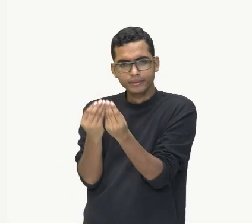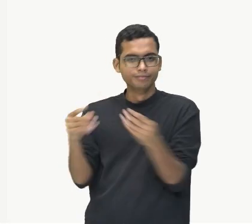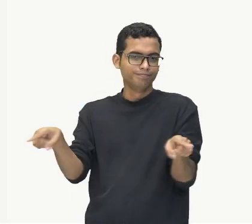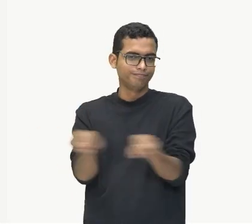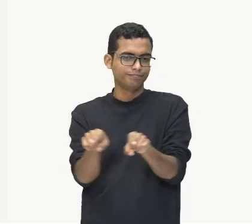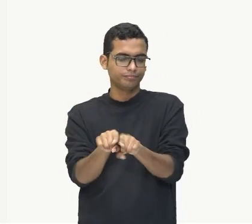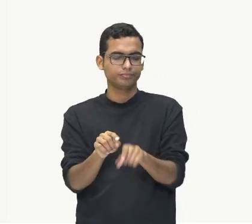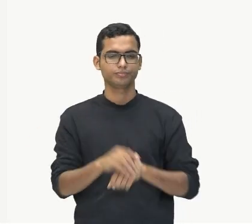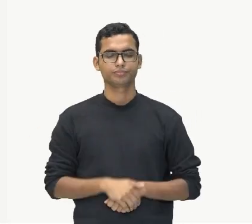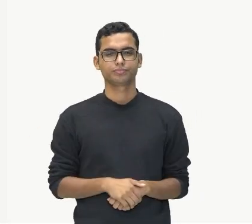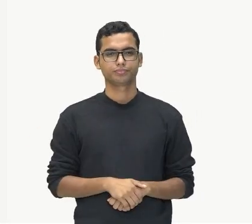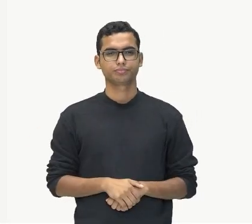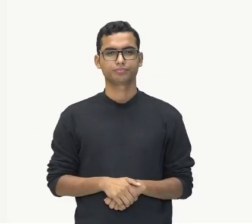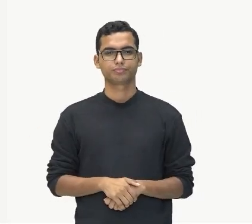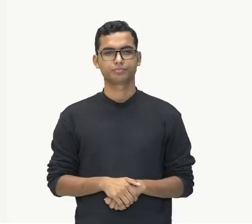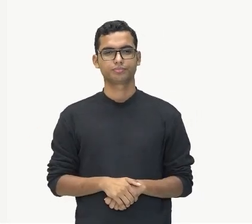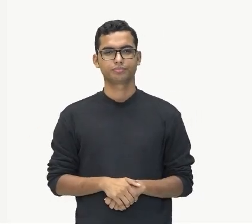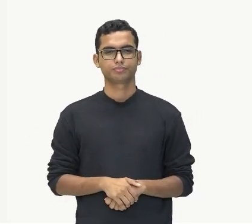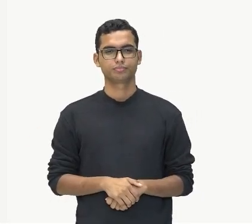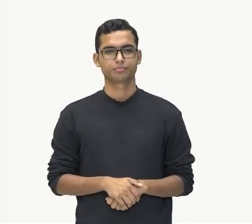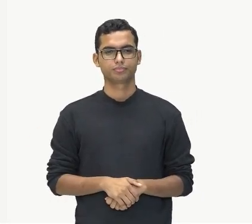nós temos aqui, ó,